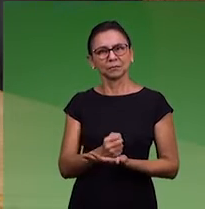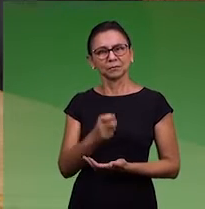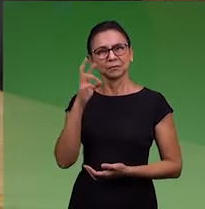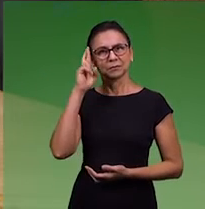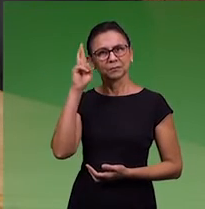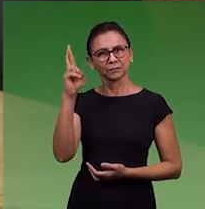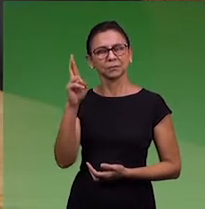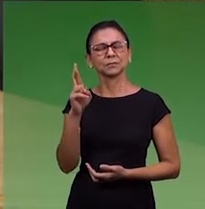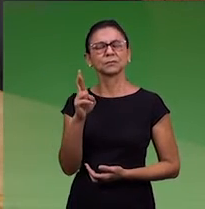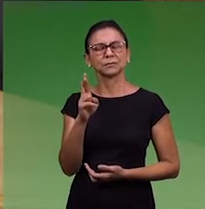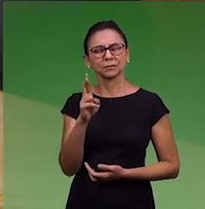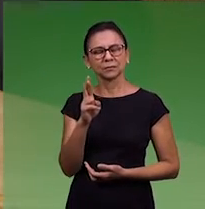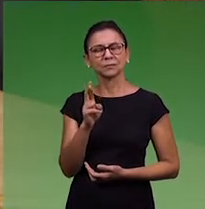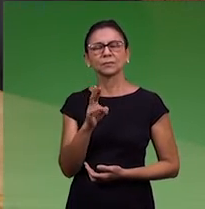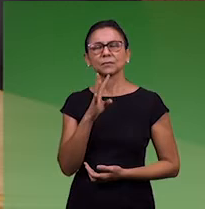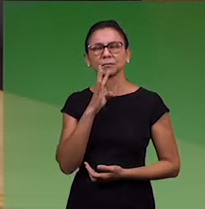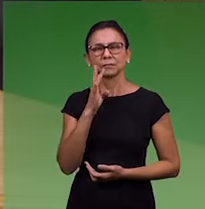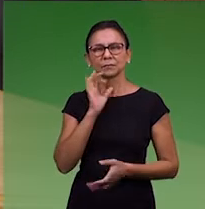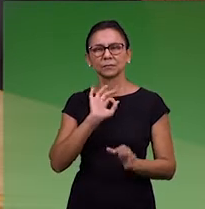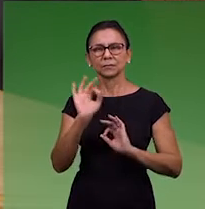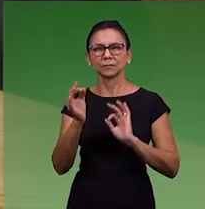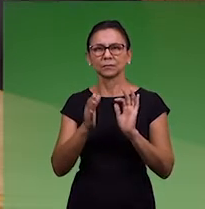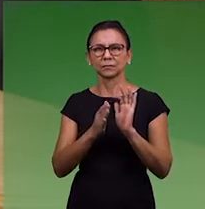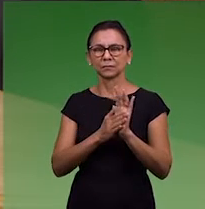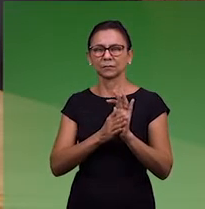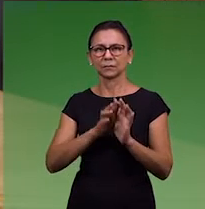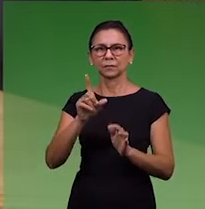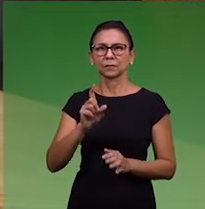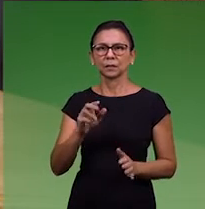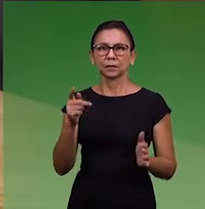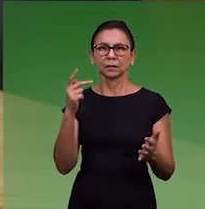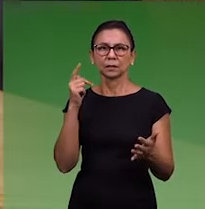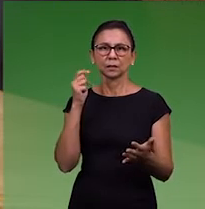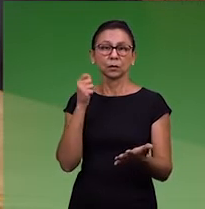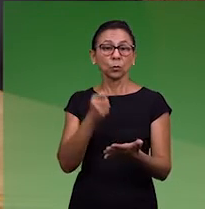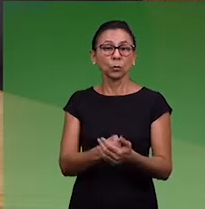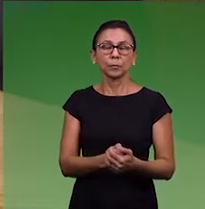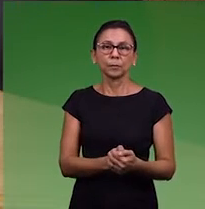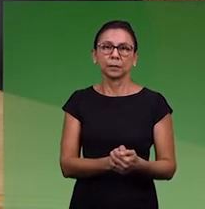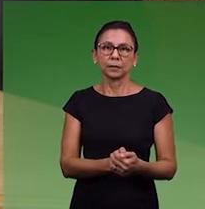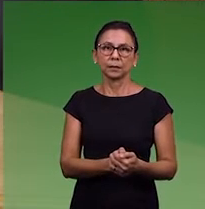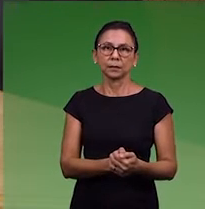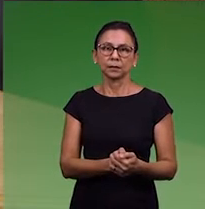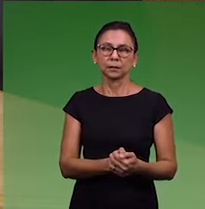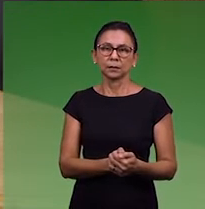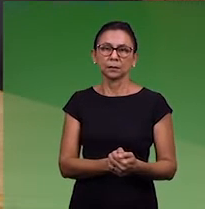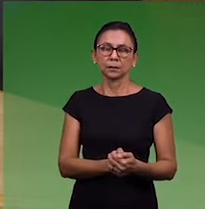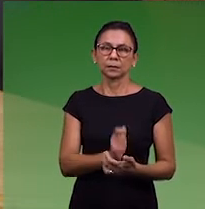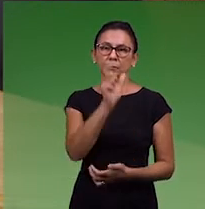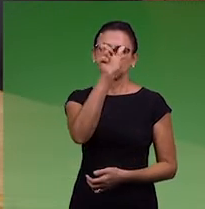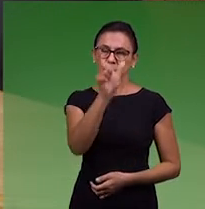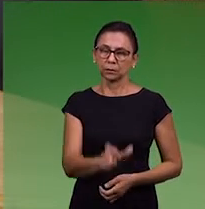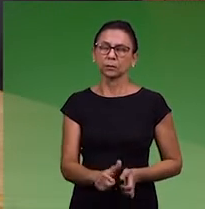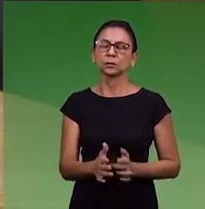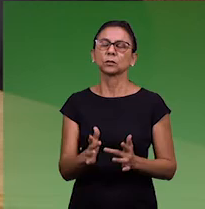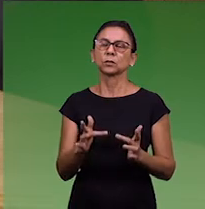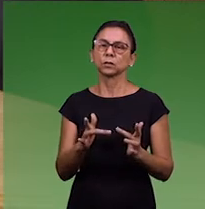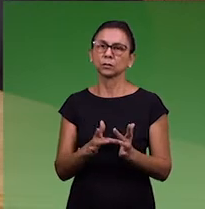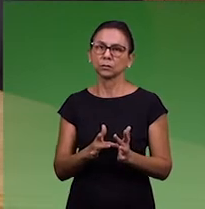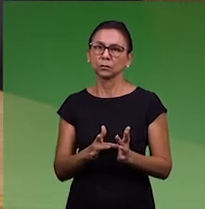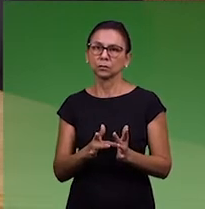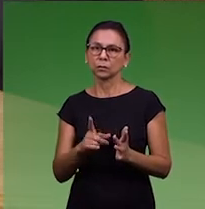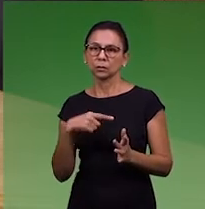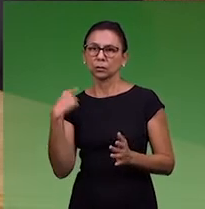ele conhecia muito bem o projeto de Deus, que se cumpria nele e que o projeto de Deus estava estabelecido e o homem deveria se manter dentro desse projeto